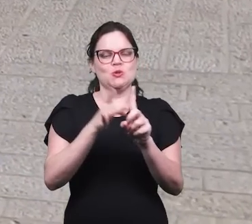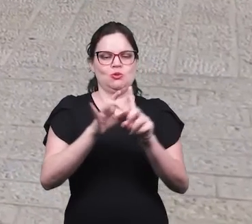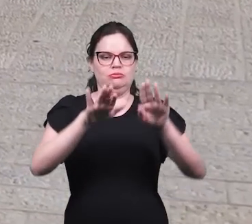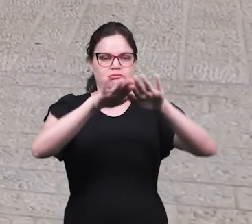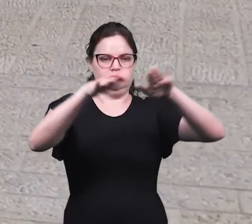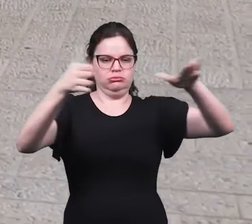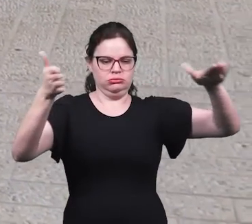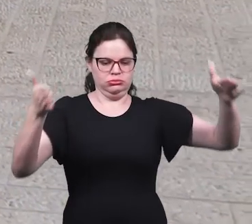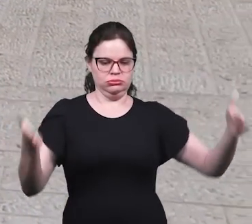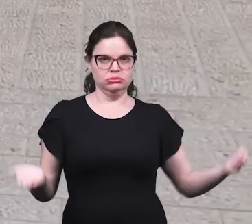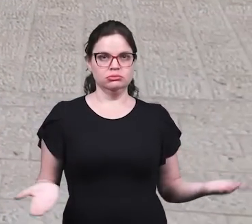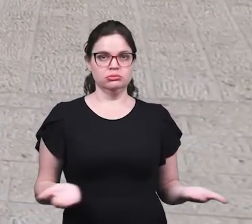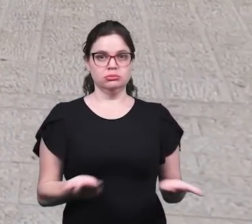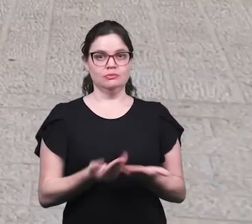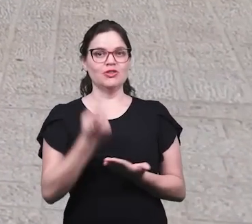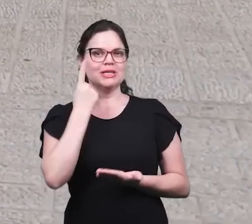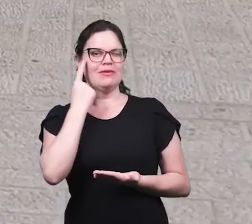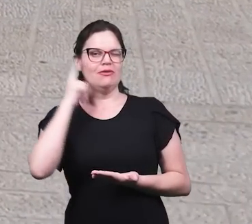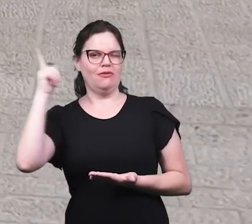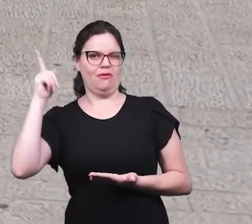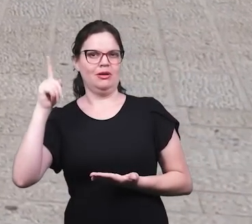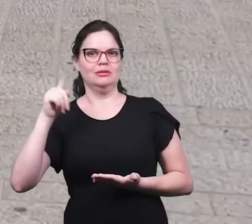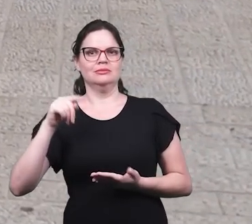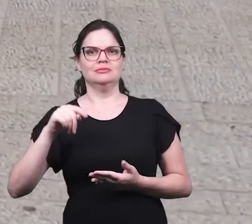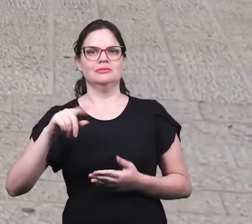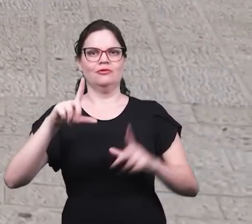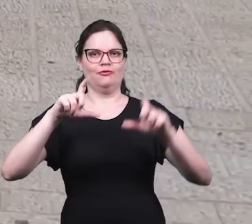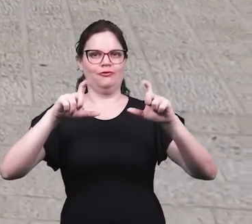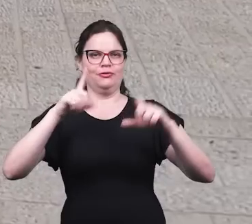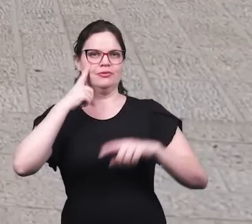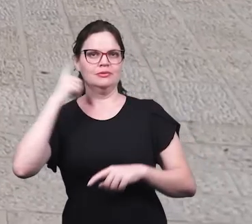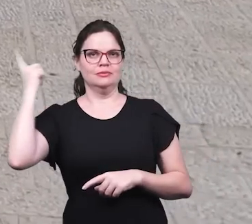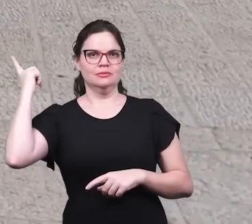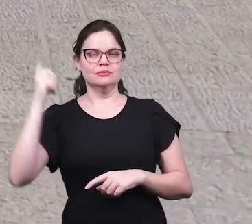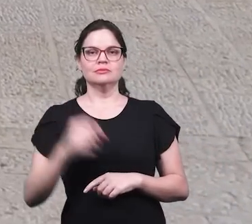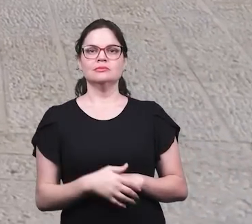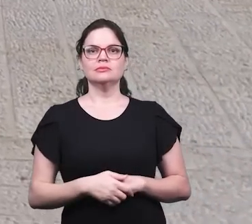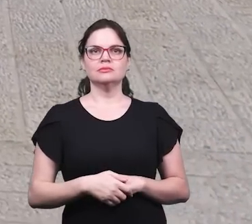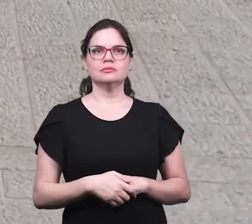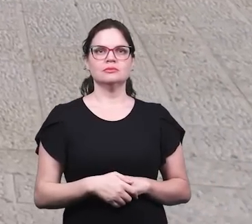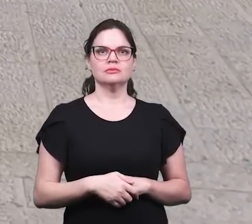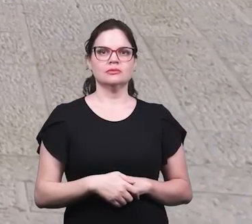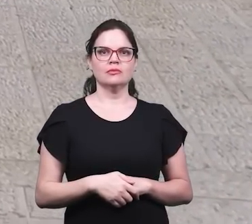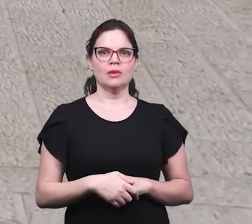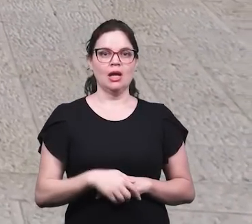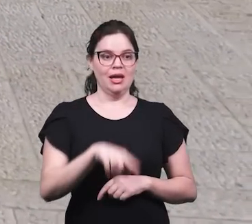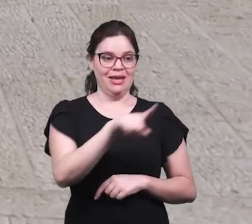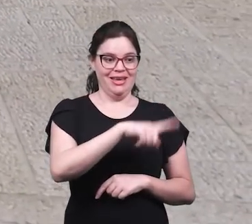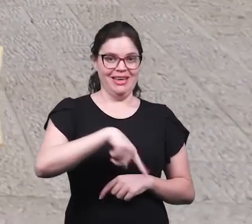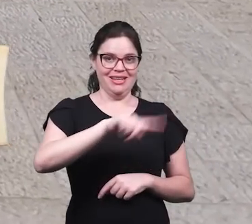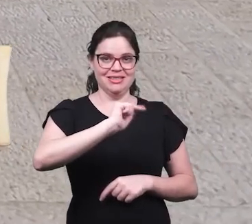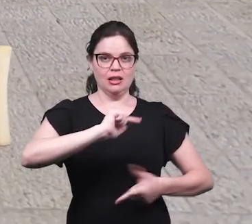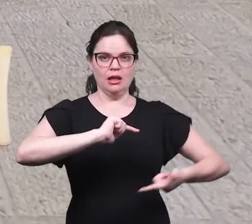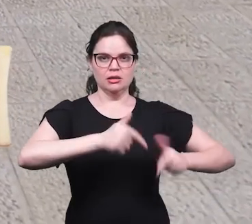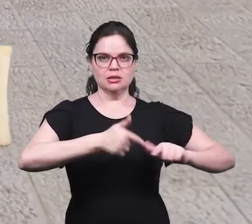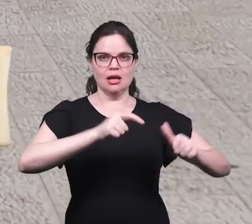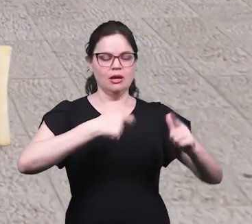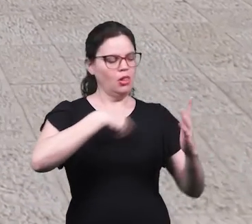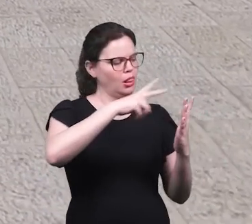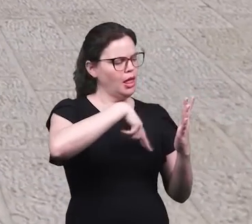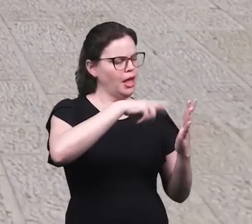os anciãos lá de Israel fizeram exatamente como eles entenderam